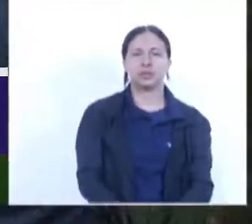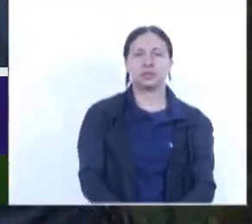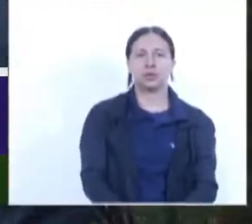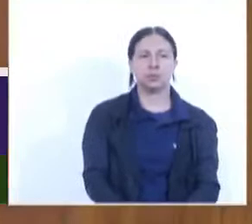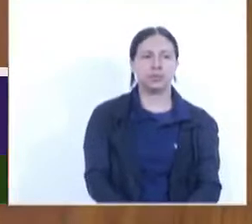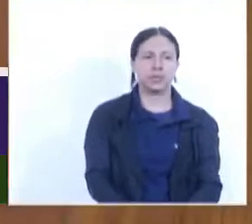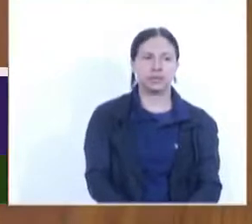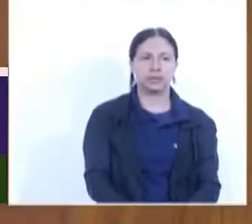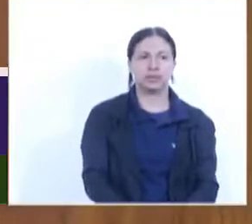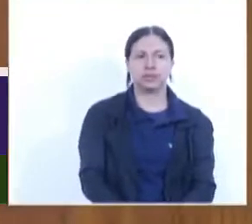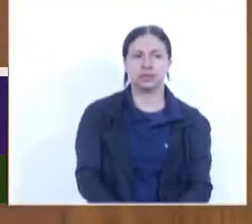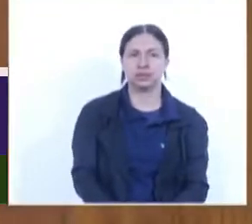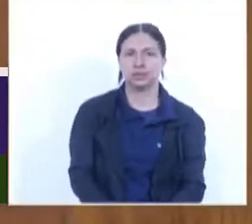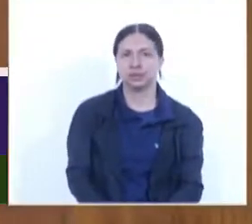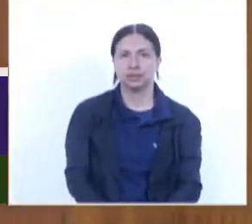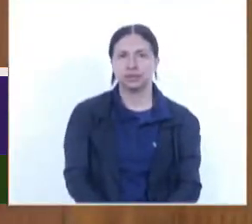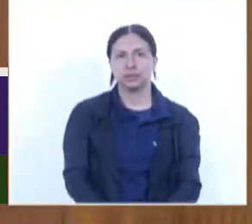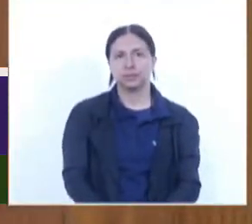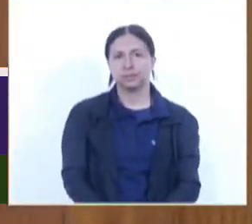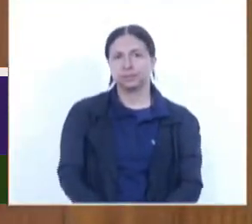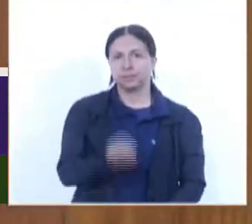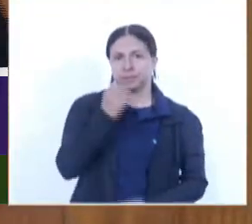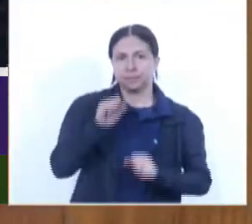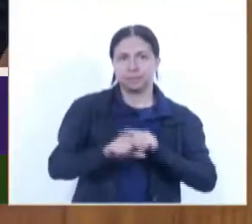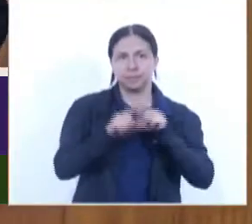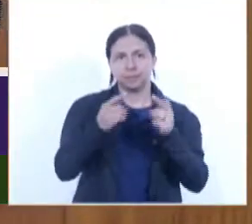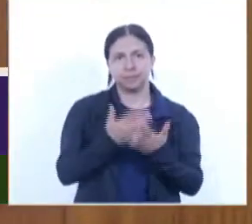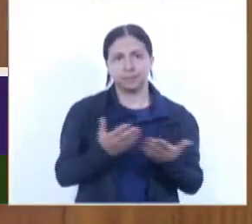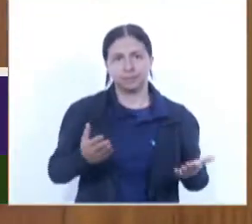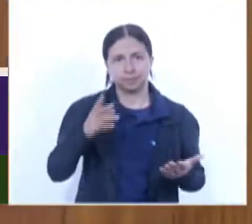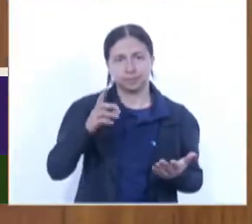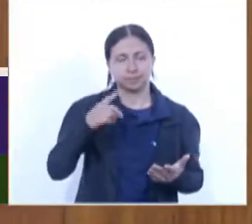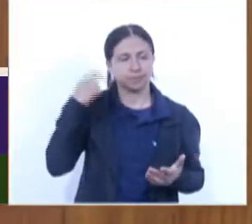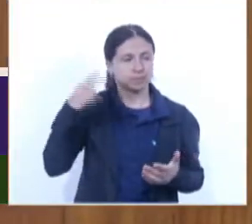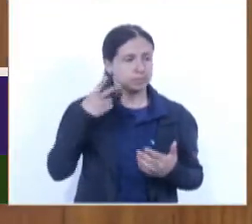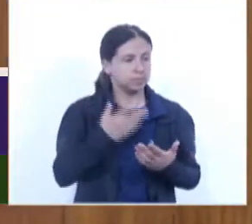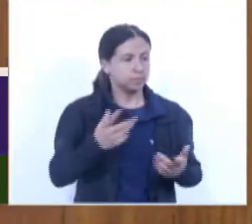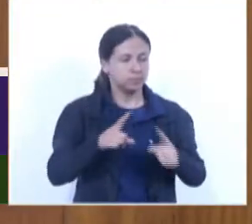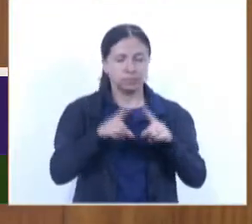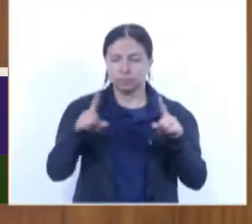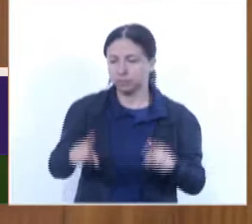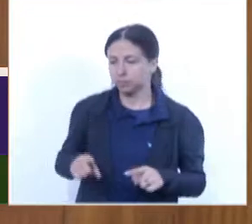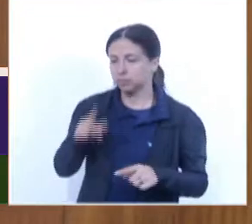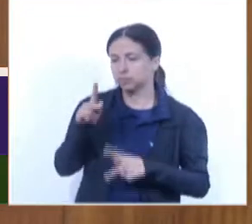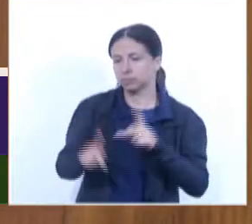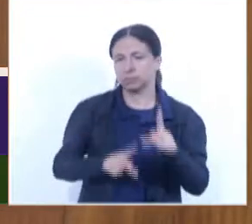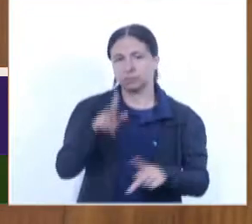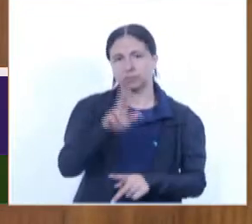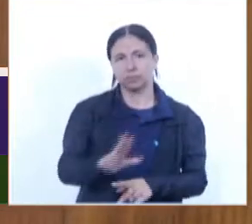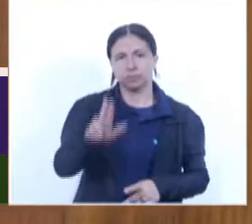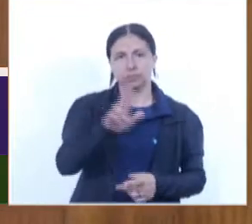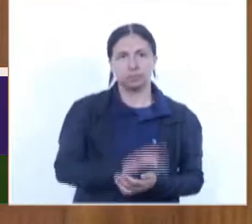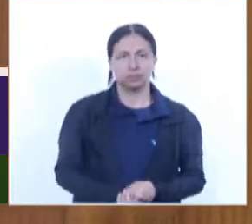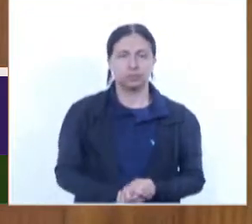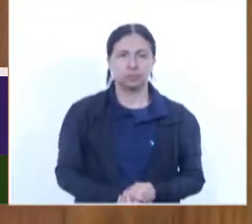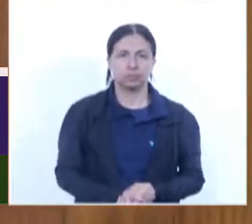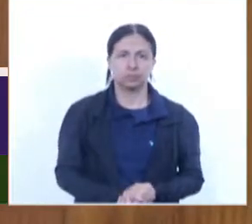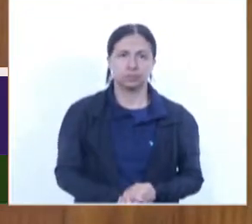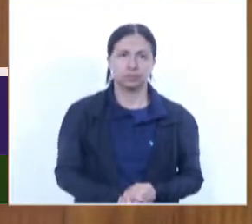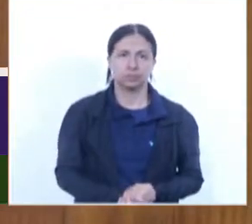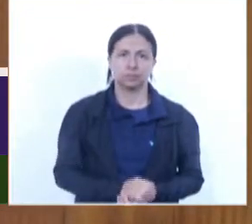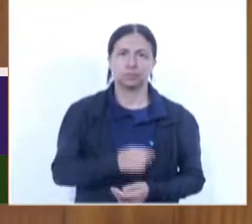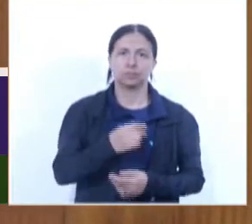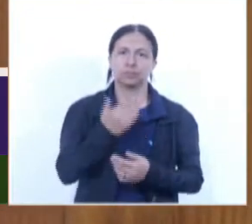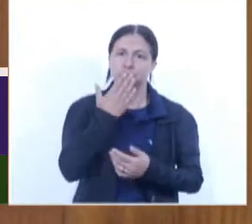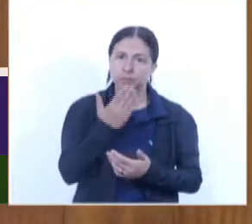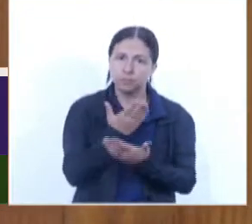Bom dia a todos bom dia a todos vereadores Bom dia a todos os servidores aqui da câmara Bom dia a população de Uberlândia eu venho aqui pedir a todos